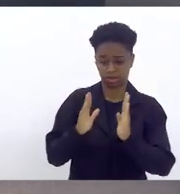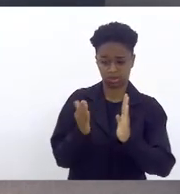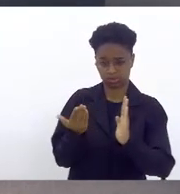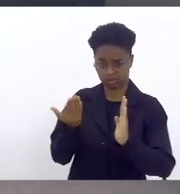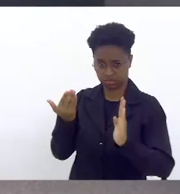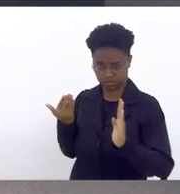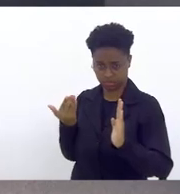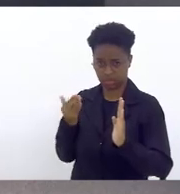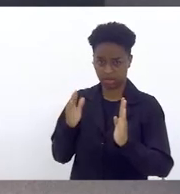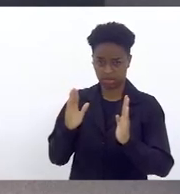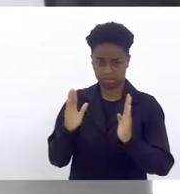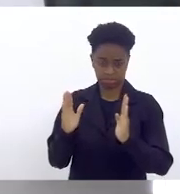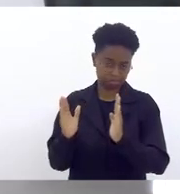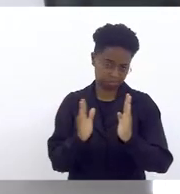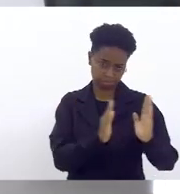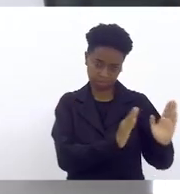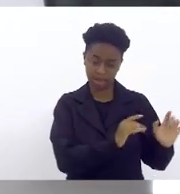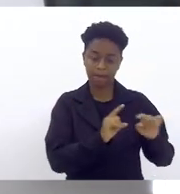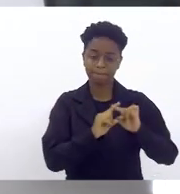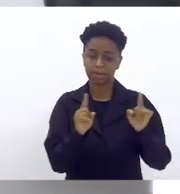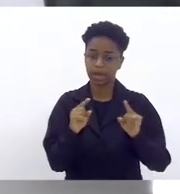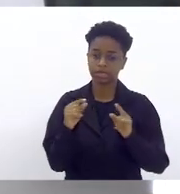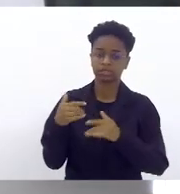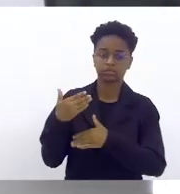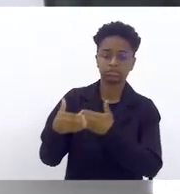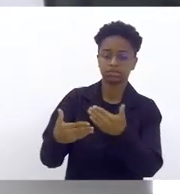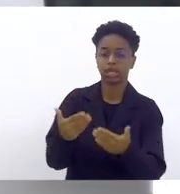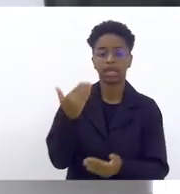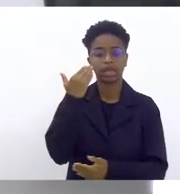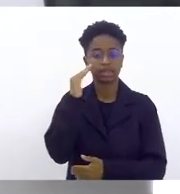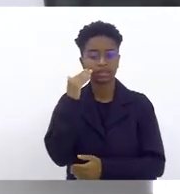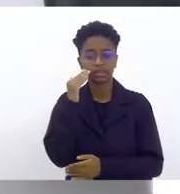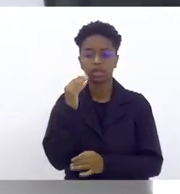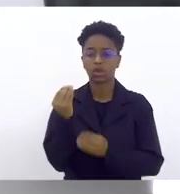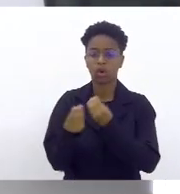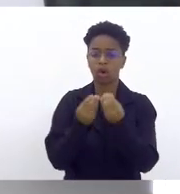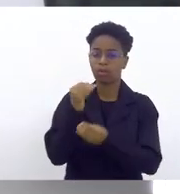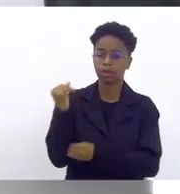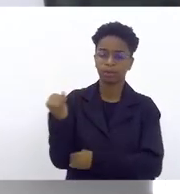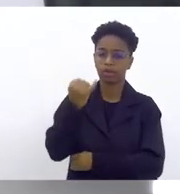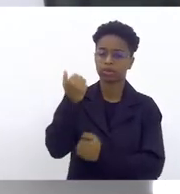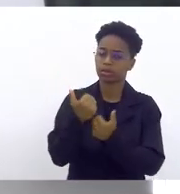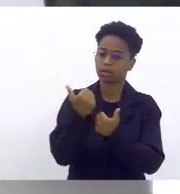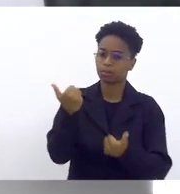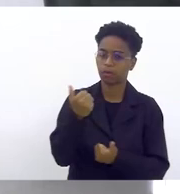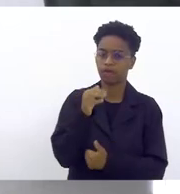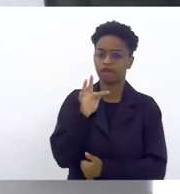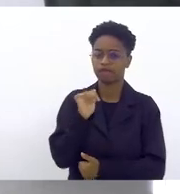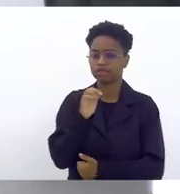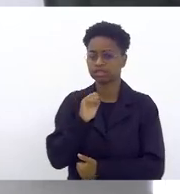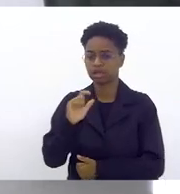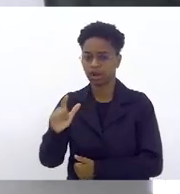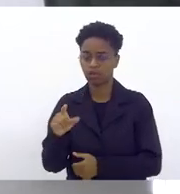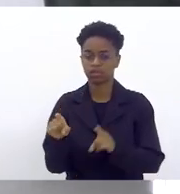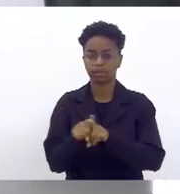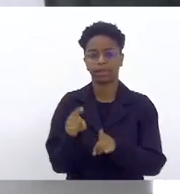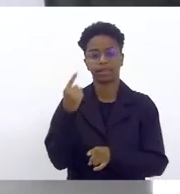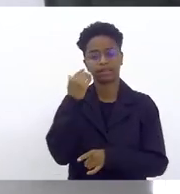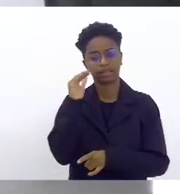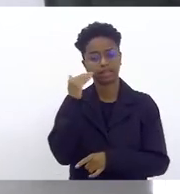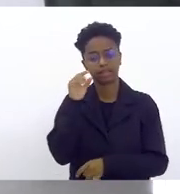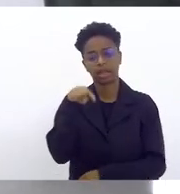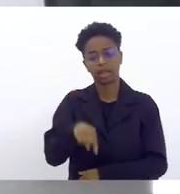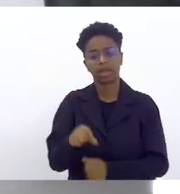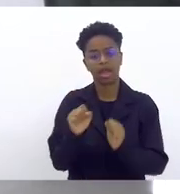desenvolvendo nessa casa através do entendimento da importância da assessoria fiscal e de entender que Assembleia Legislativa pode